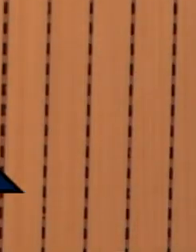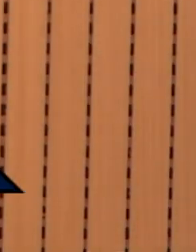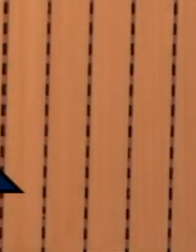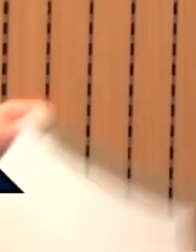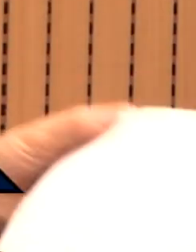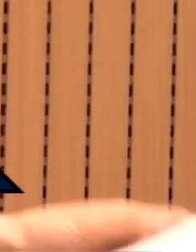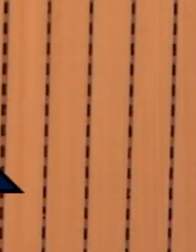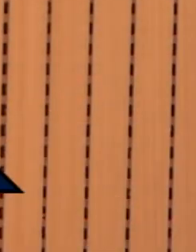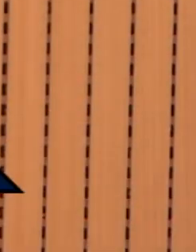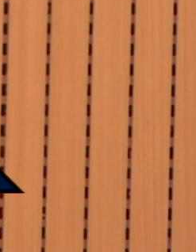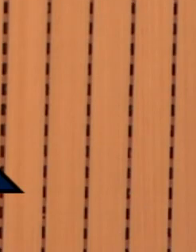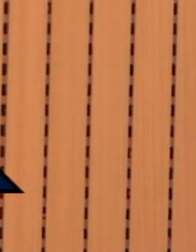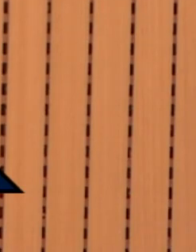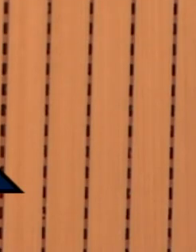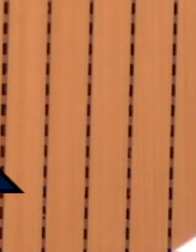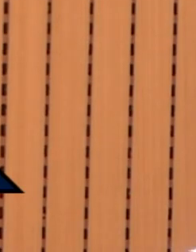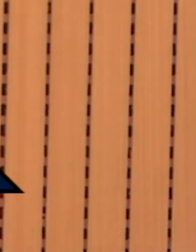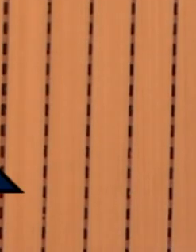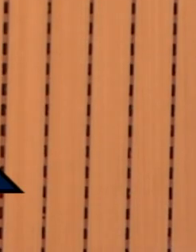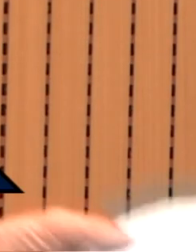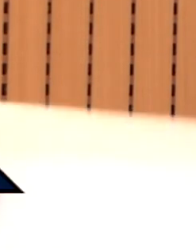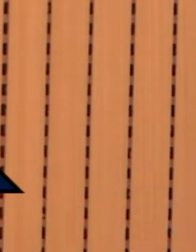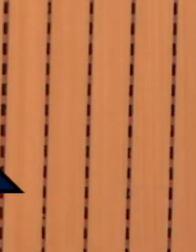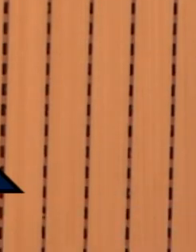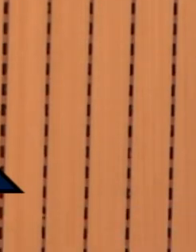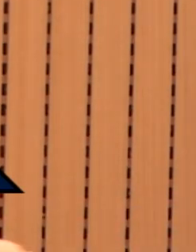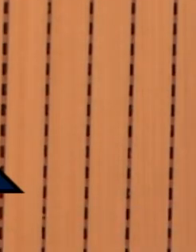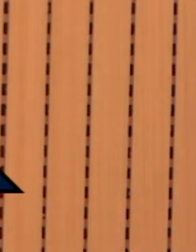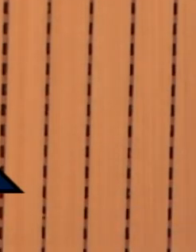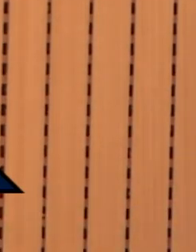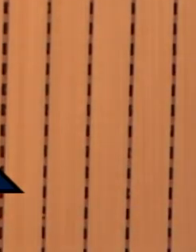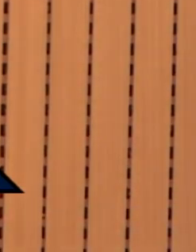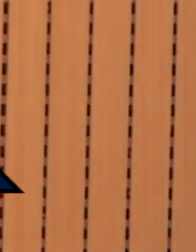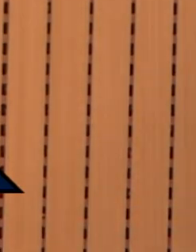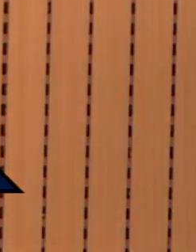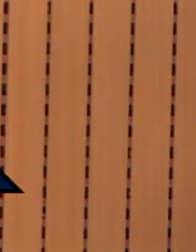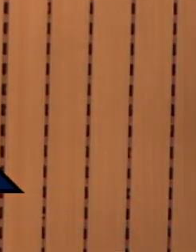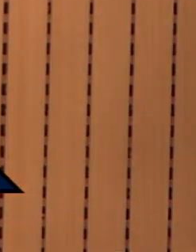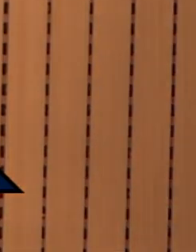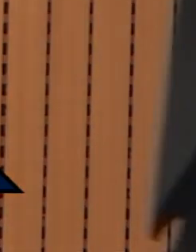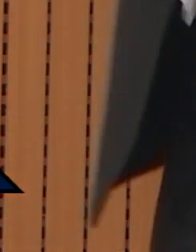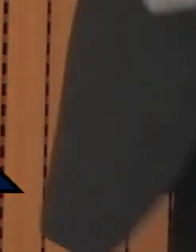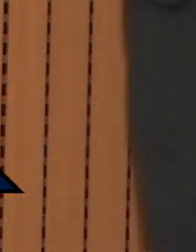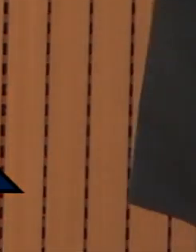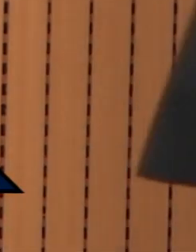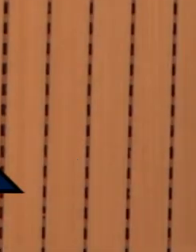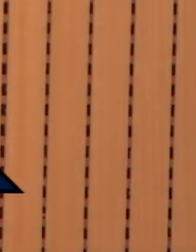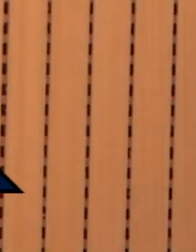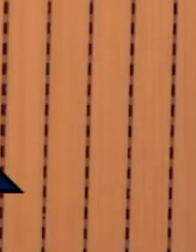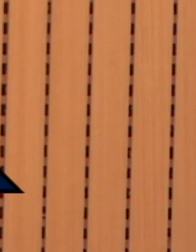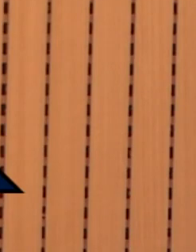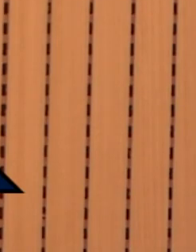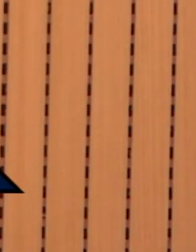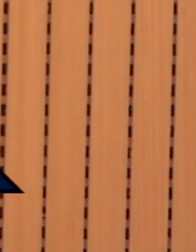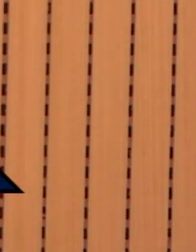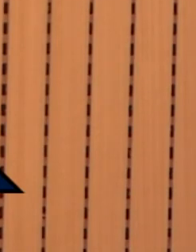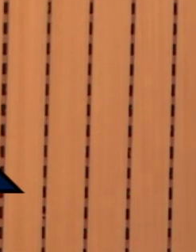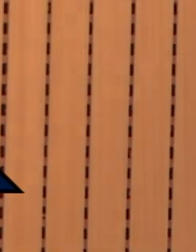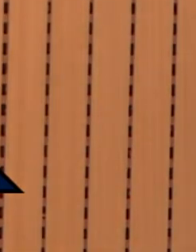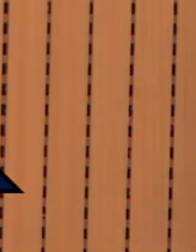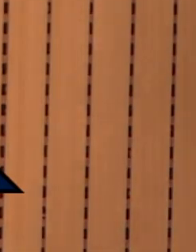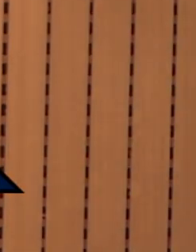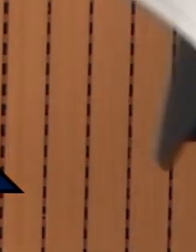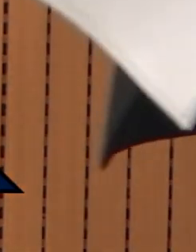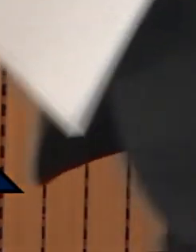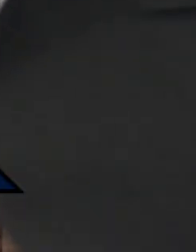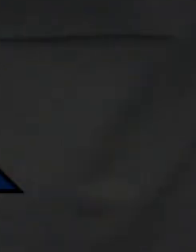também para tratar dessa temática aqui na Câmara de Campinas e, no entanto, ainda temos encontrado problemas